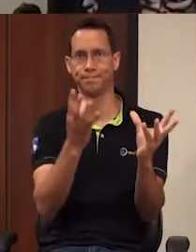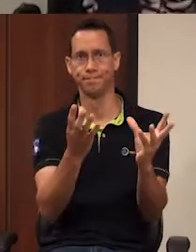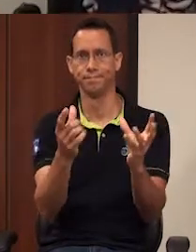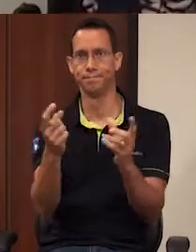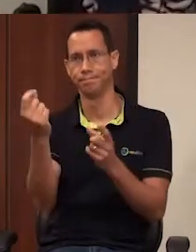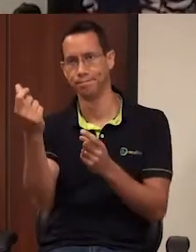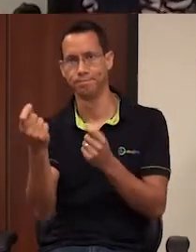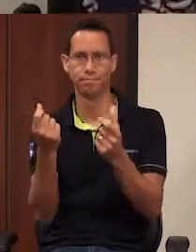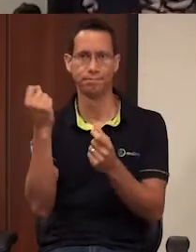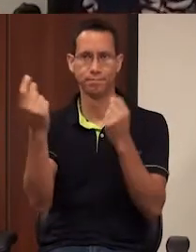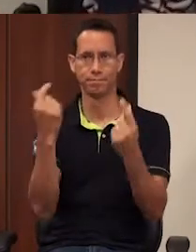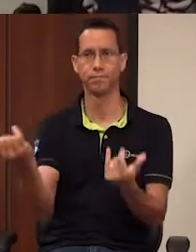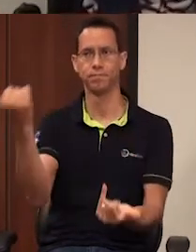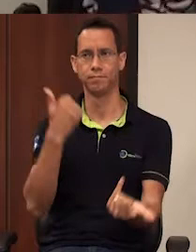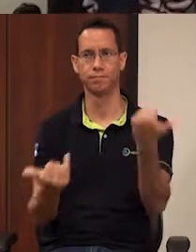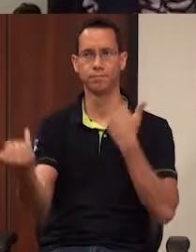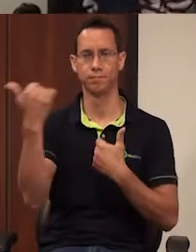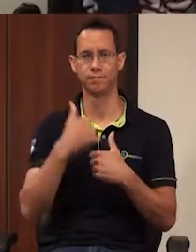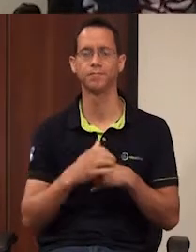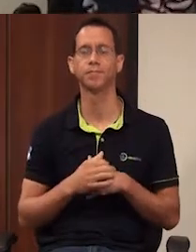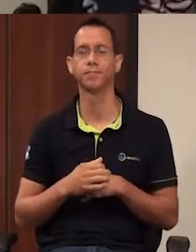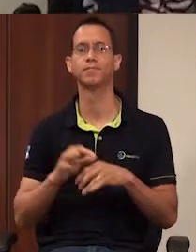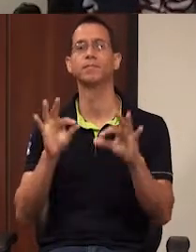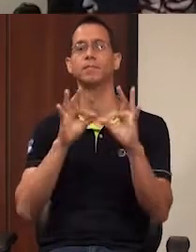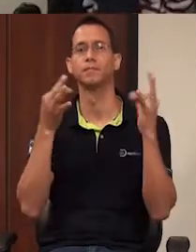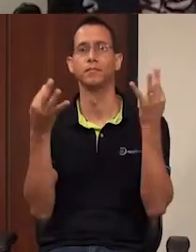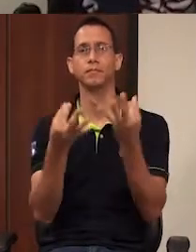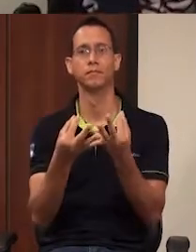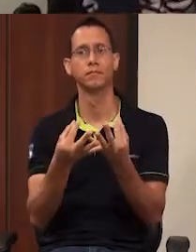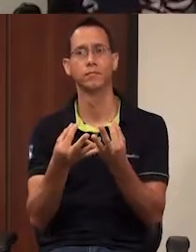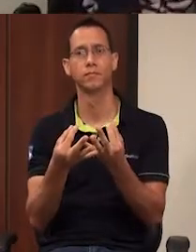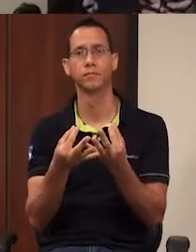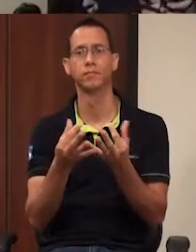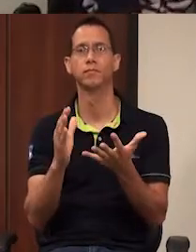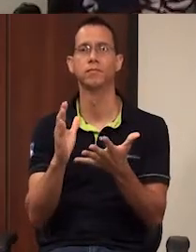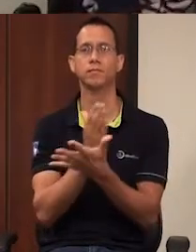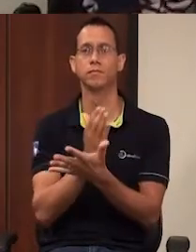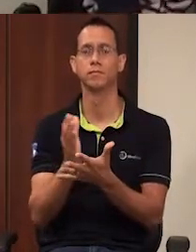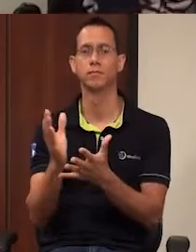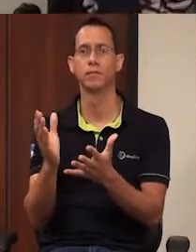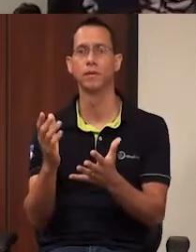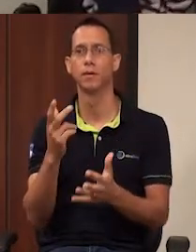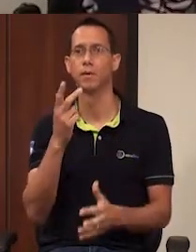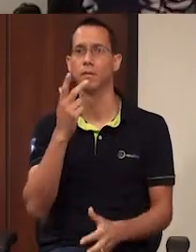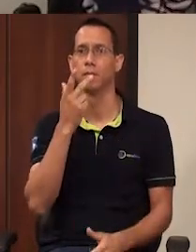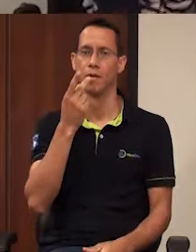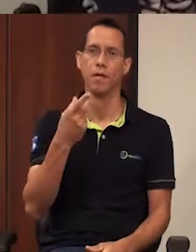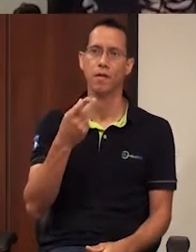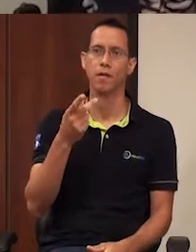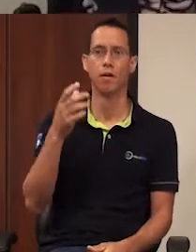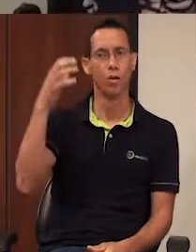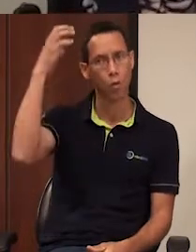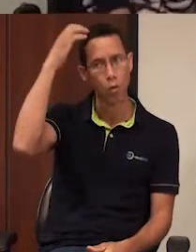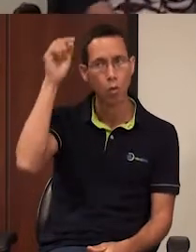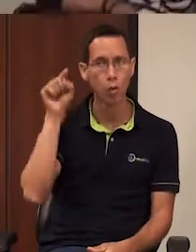acabam vindo falar para mim. As famílias já tentam não culpabilizar o outro que praticou o